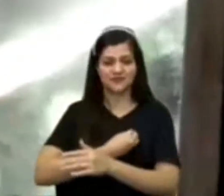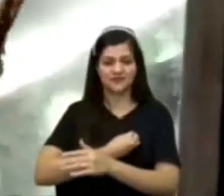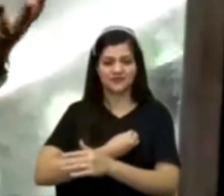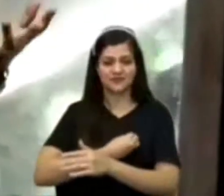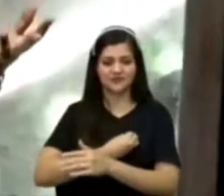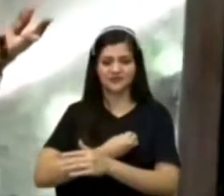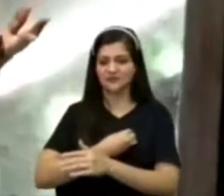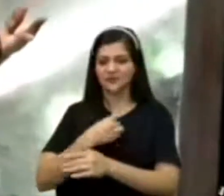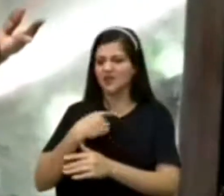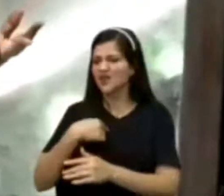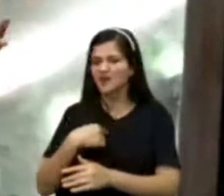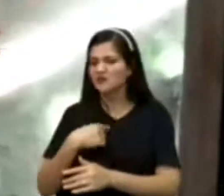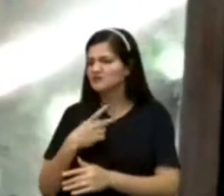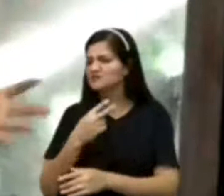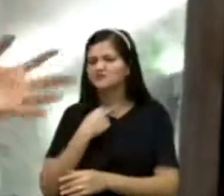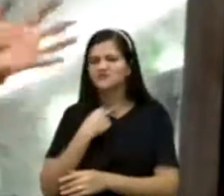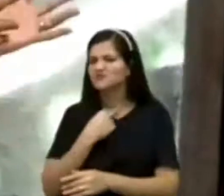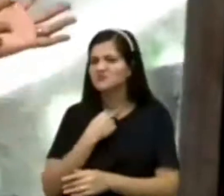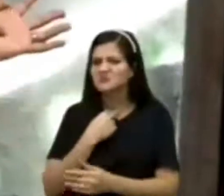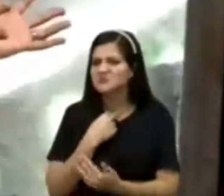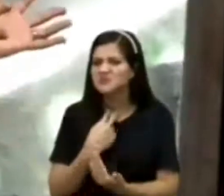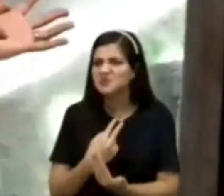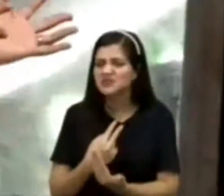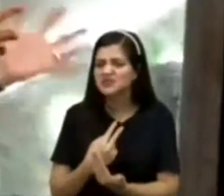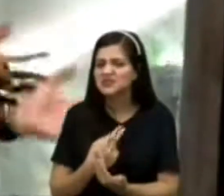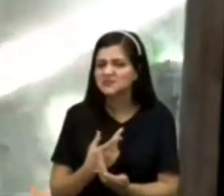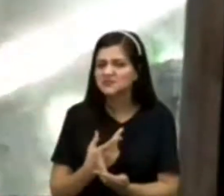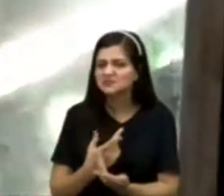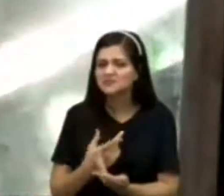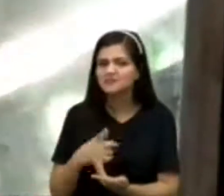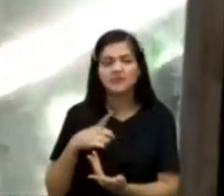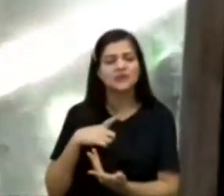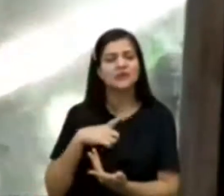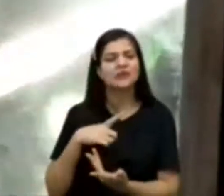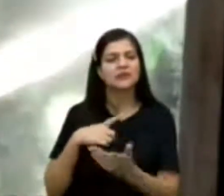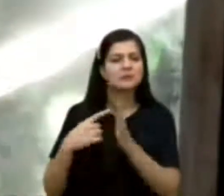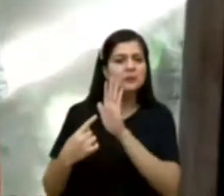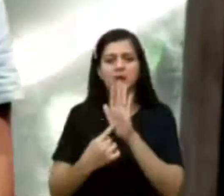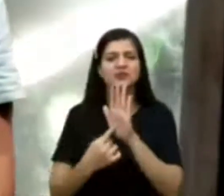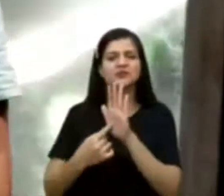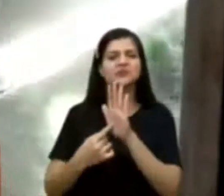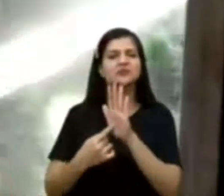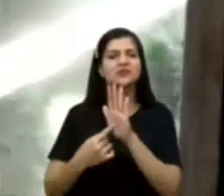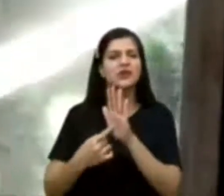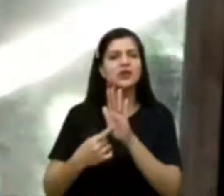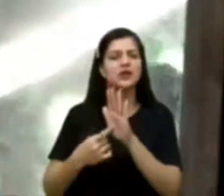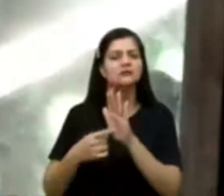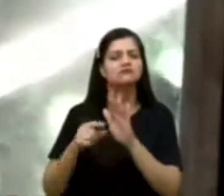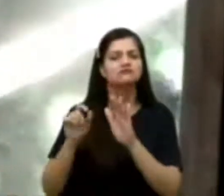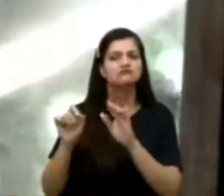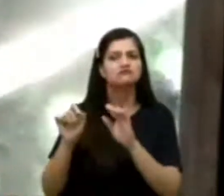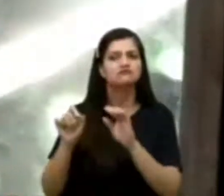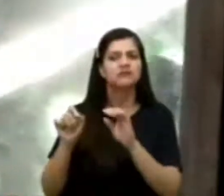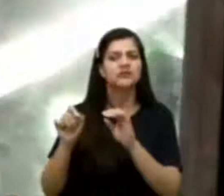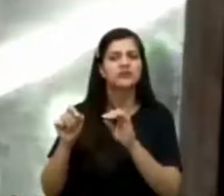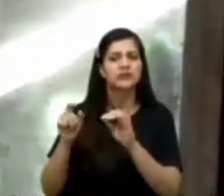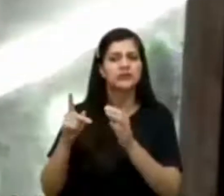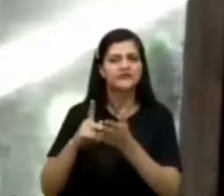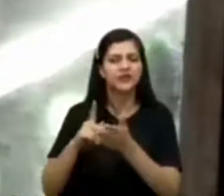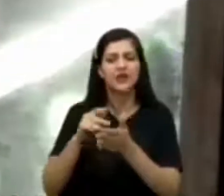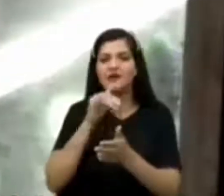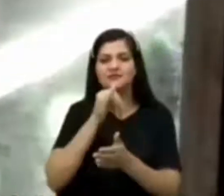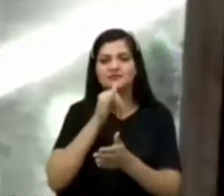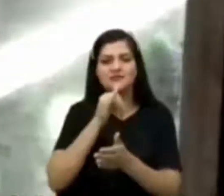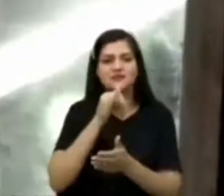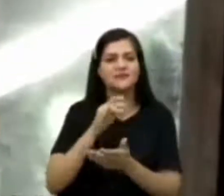eu não vou poder realmente ter o resultado necessário. Deixa eu dar um exemplo. Você se